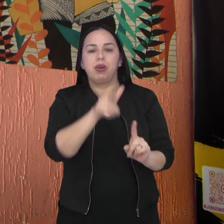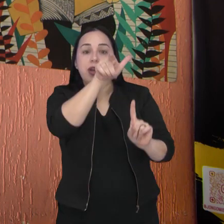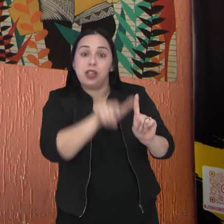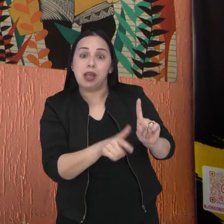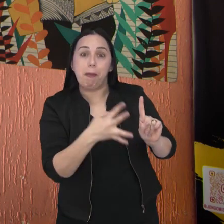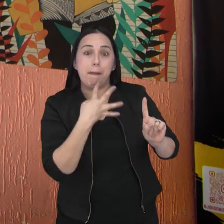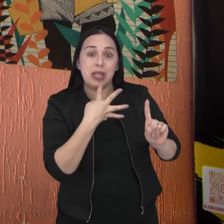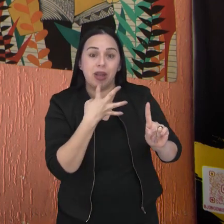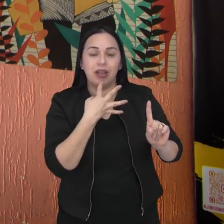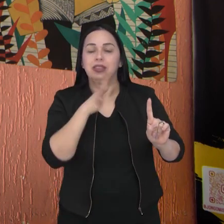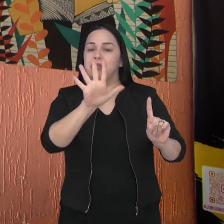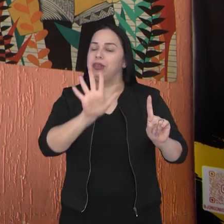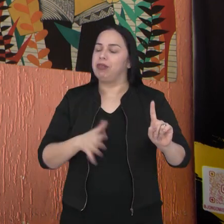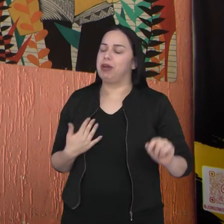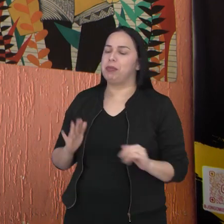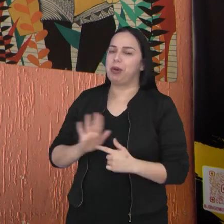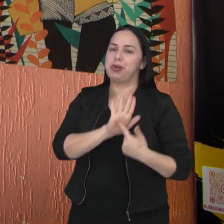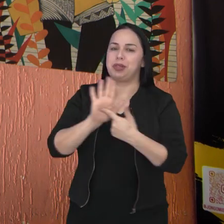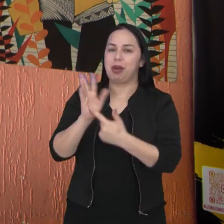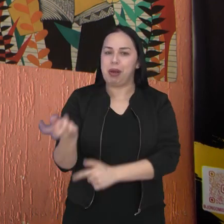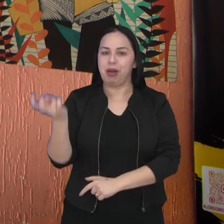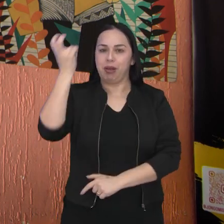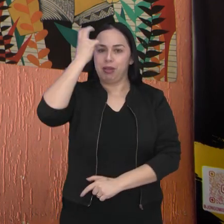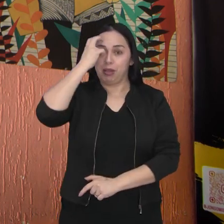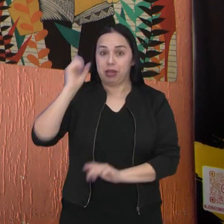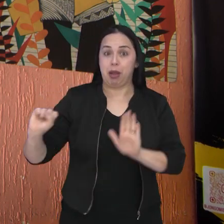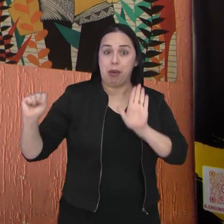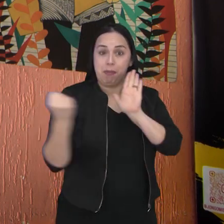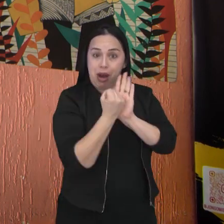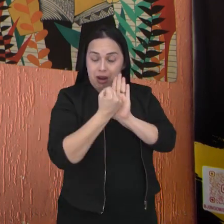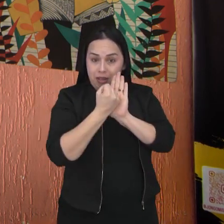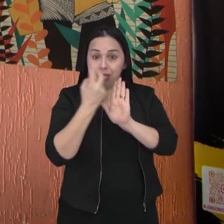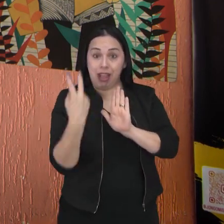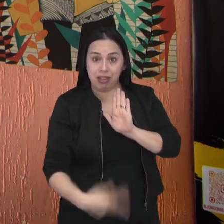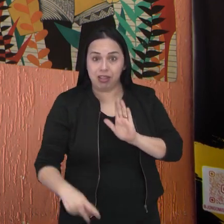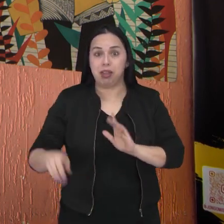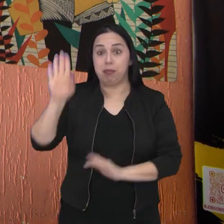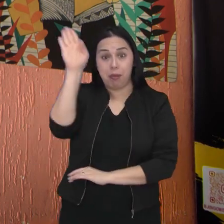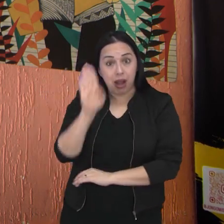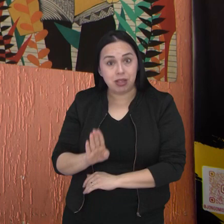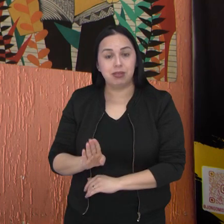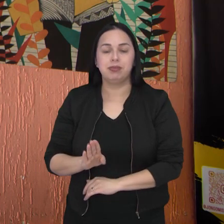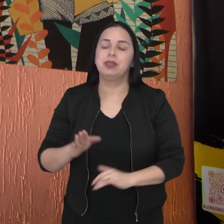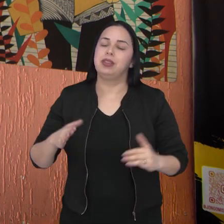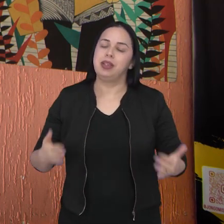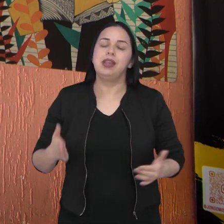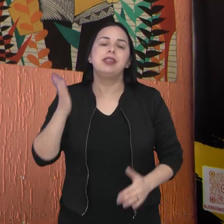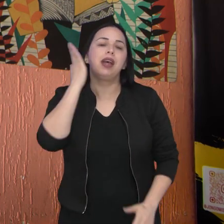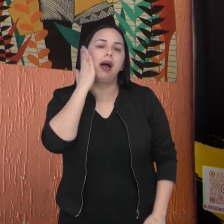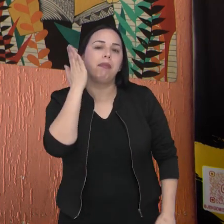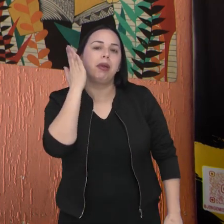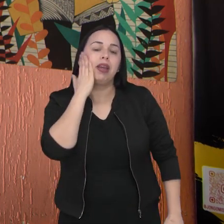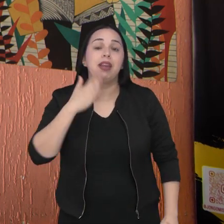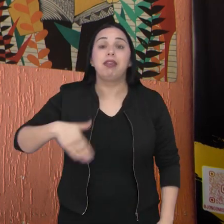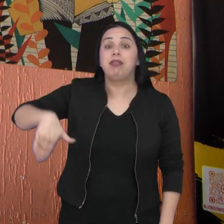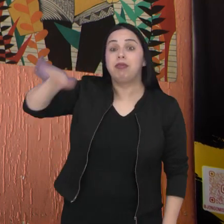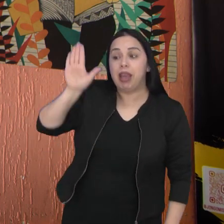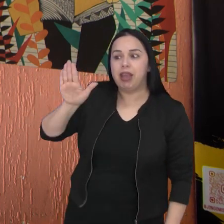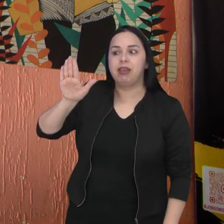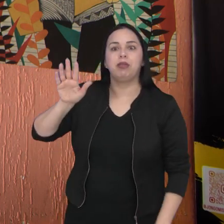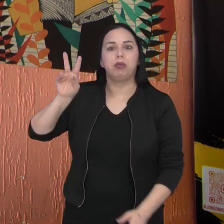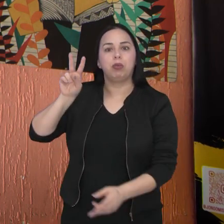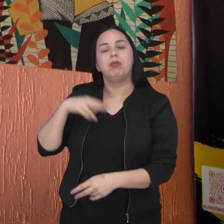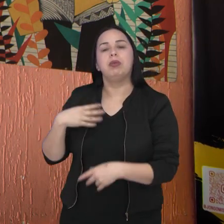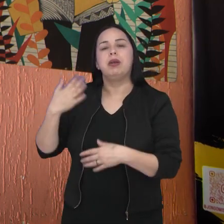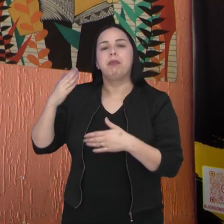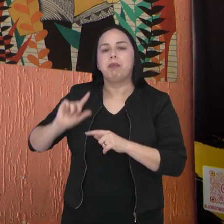hoje o Entrevistas vai conhecer uma manifestação cultural, patrimônio cultural brasileiro. E saber quem são os